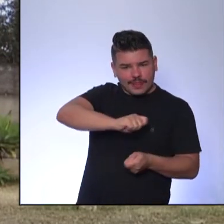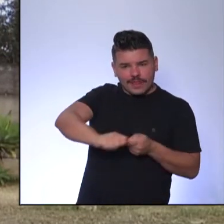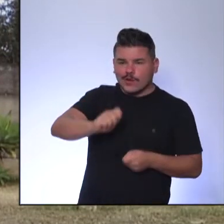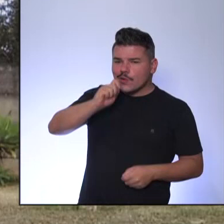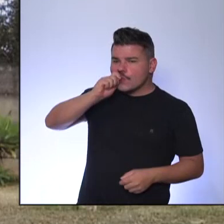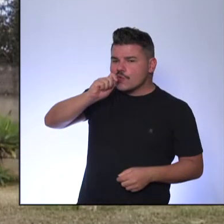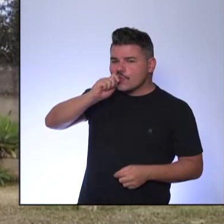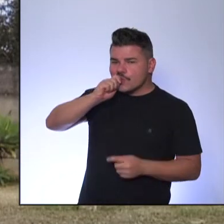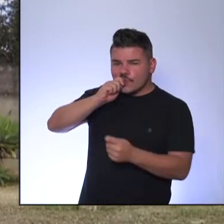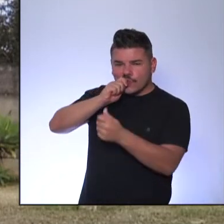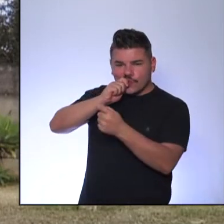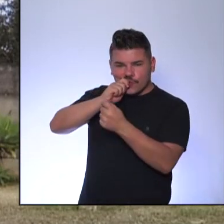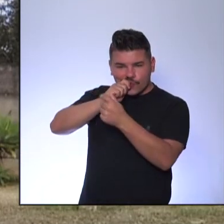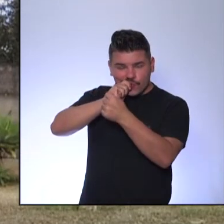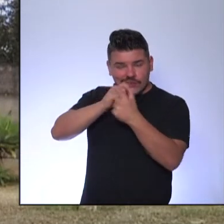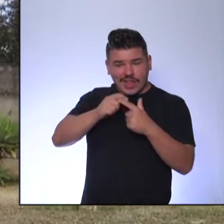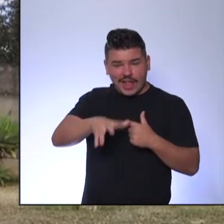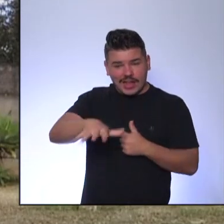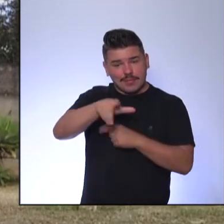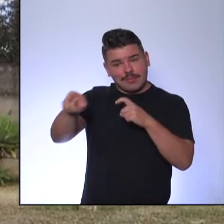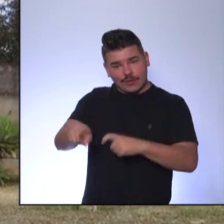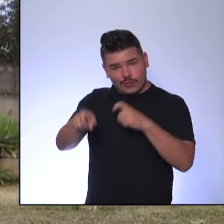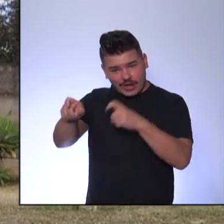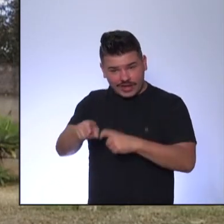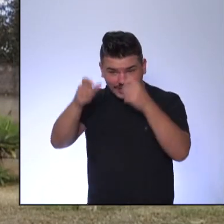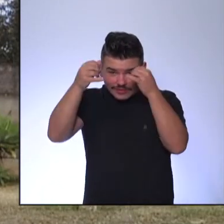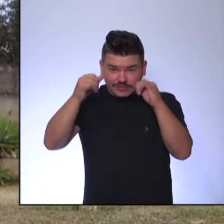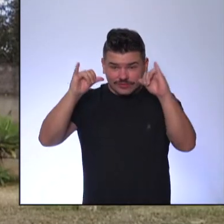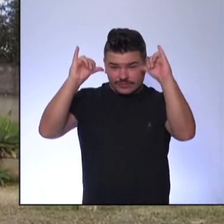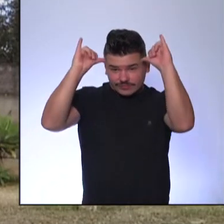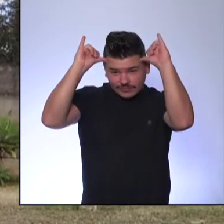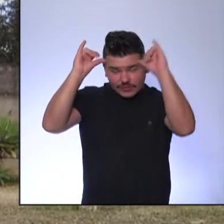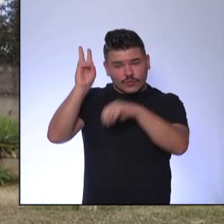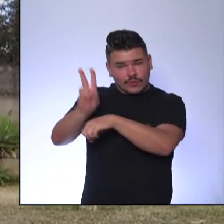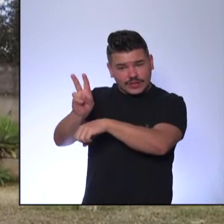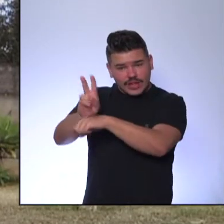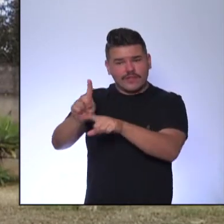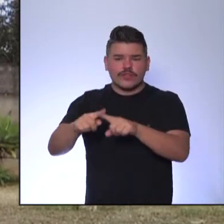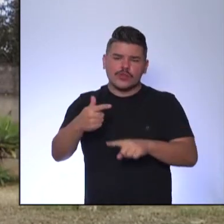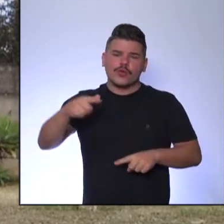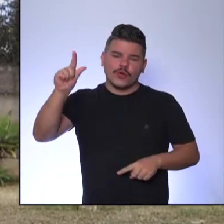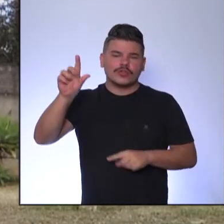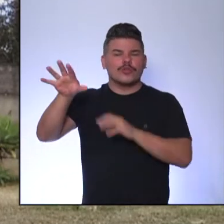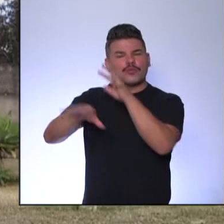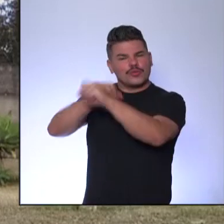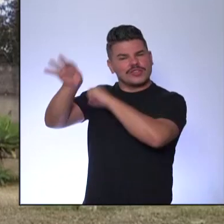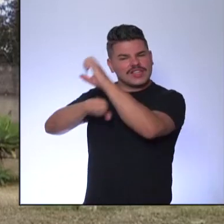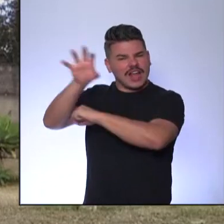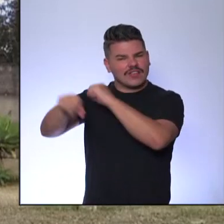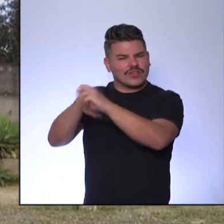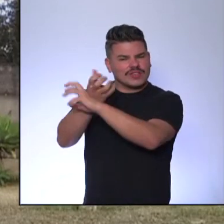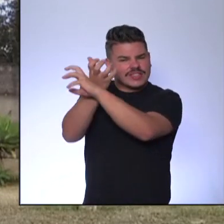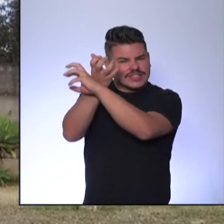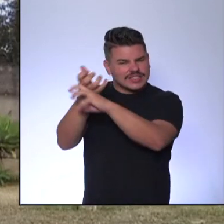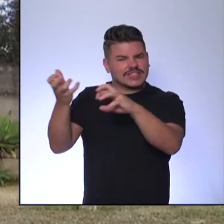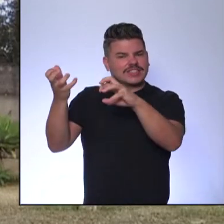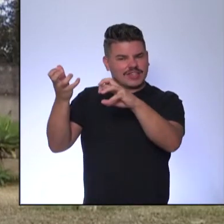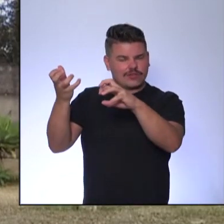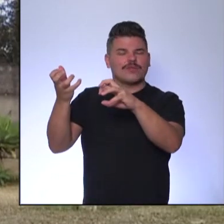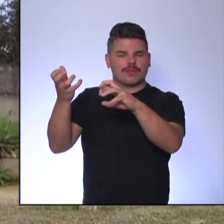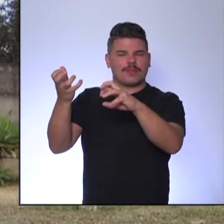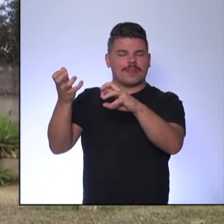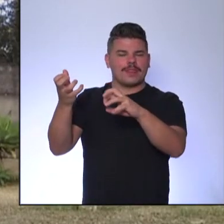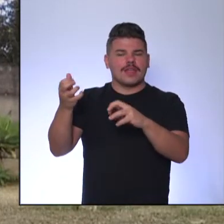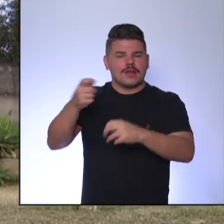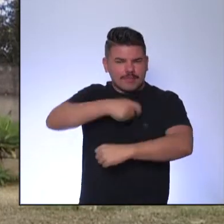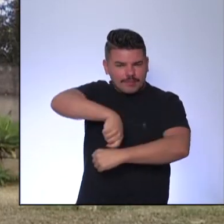a criação de gado. E outro é o das drogas do sertão, que envolve um conjunto de produtos que eram extraídos